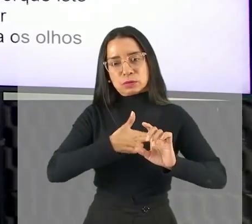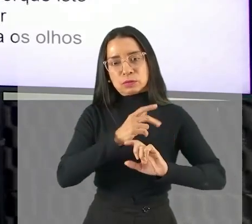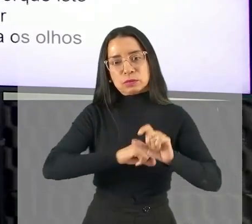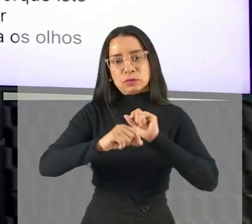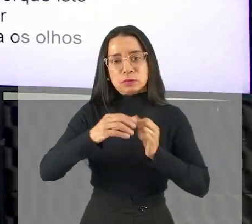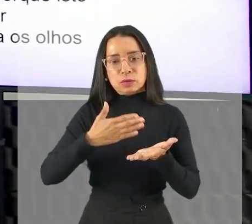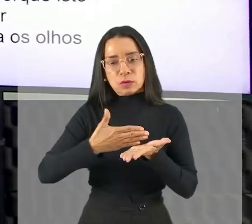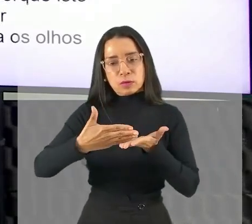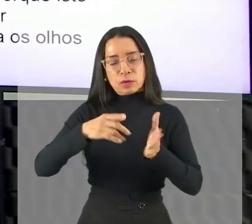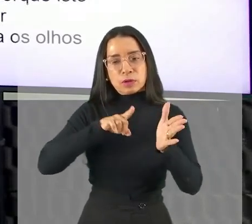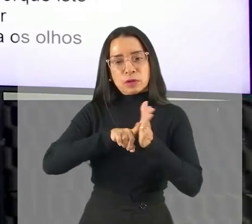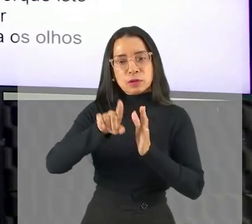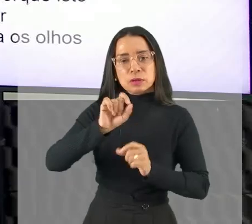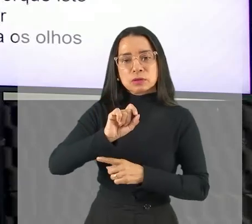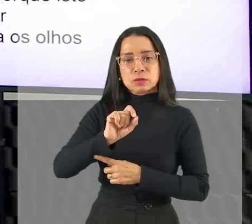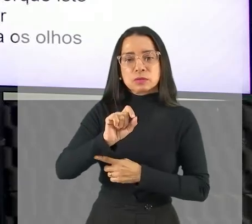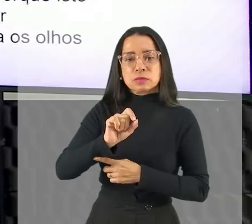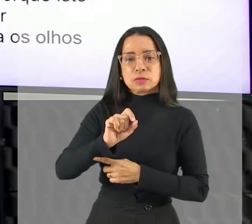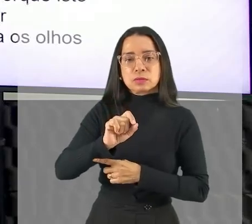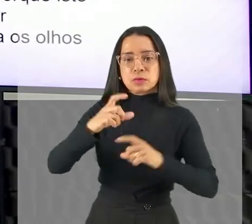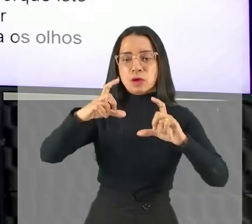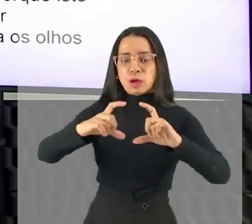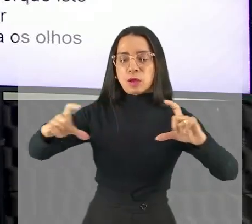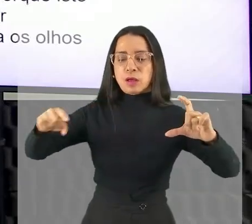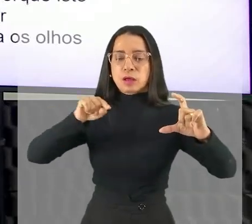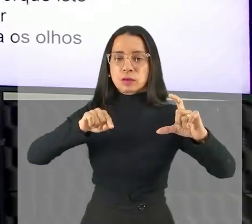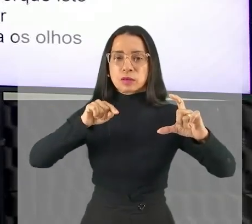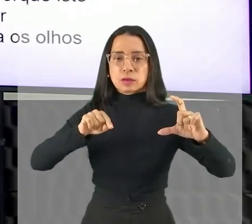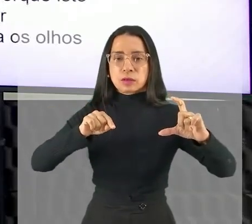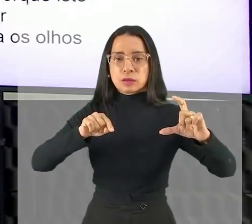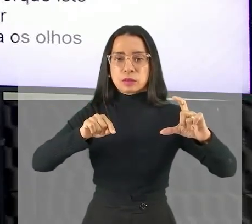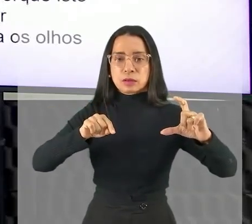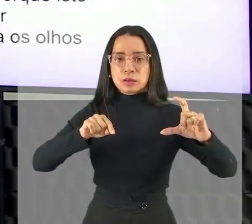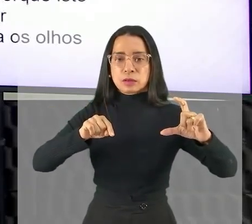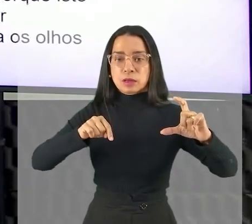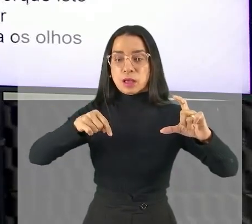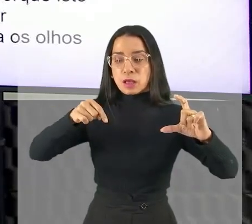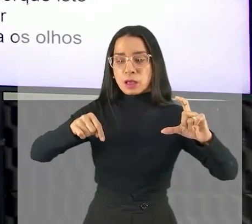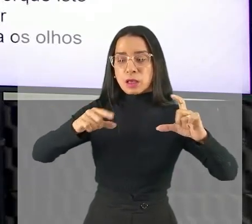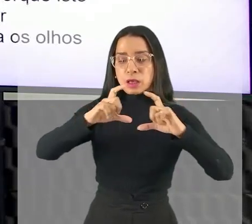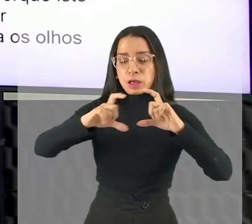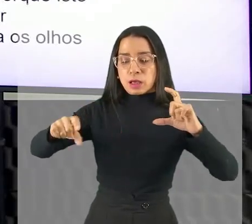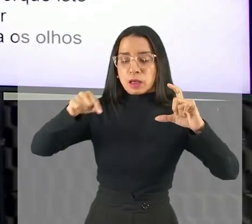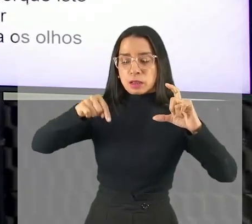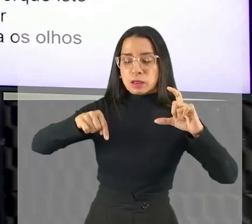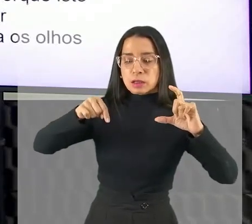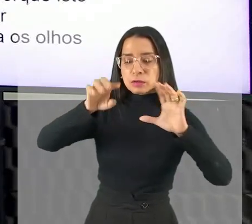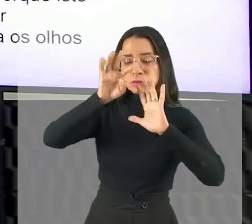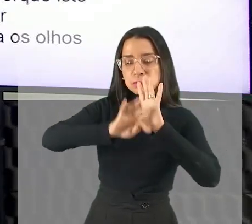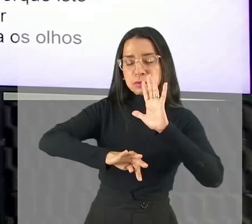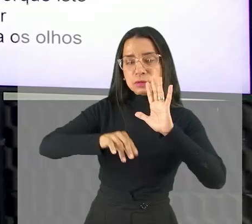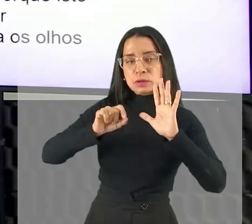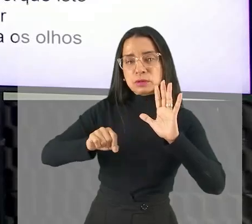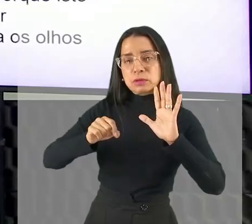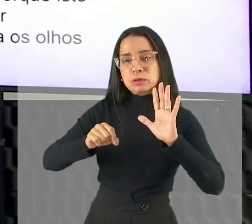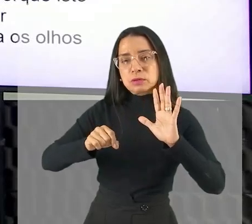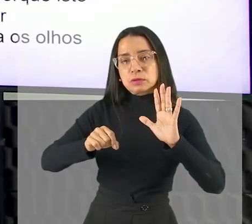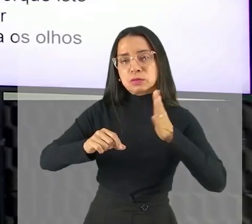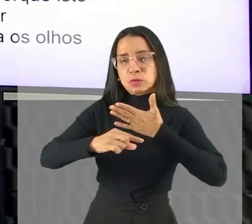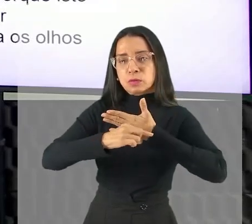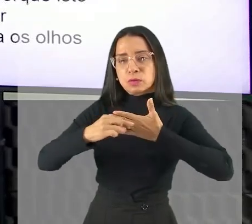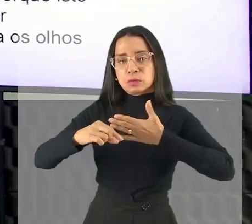vai começar a questão com o seguinte enunciado. No trecho abaixo, o narrador, ao descrever